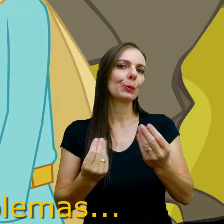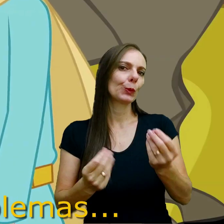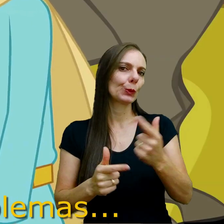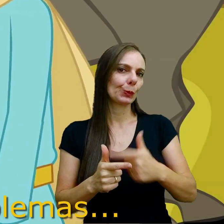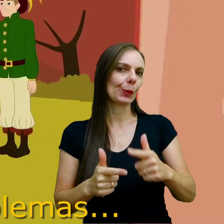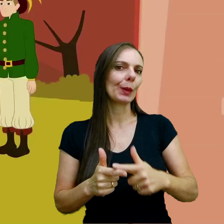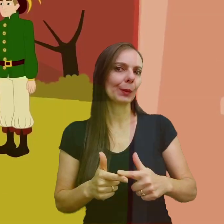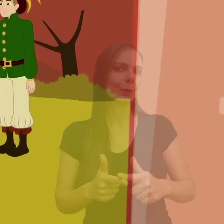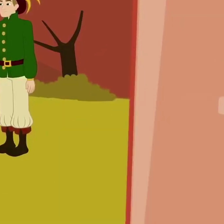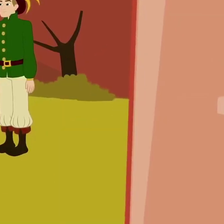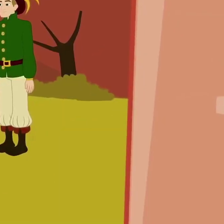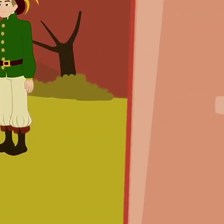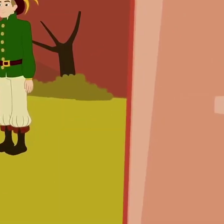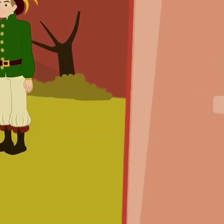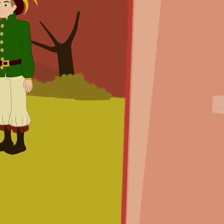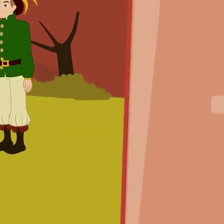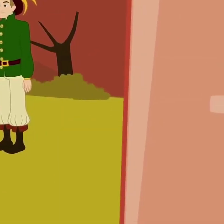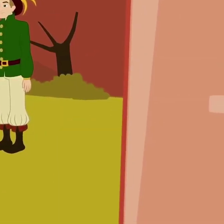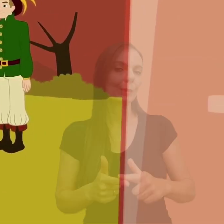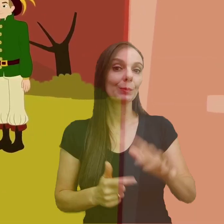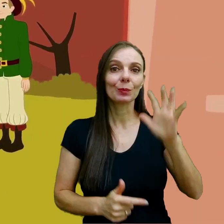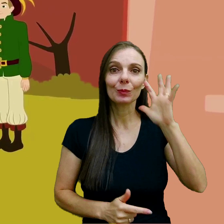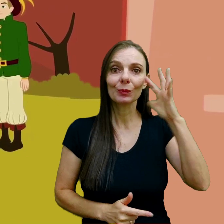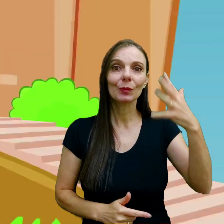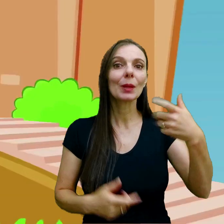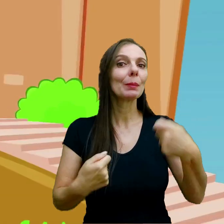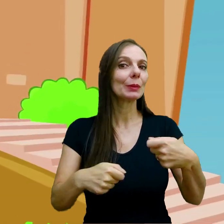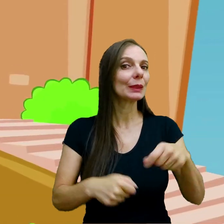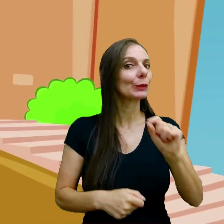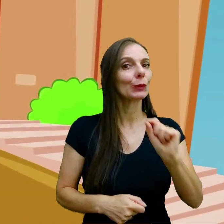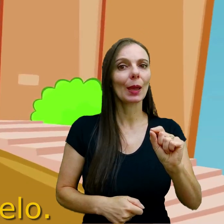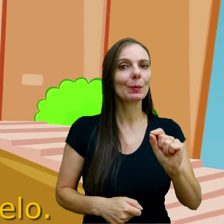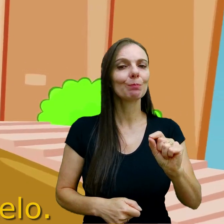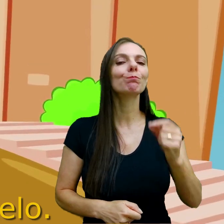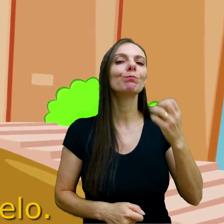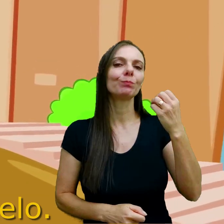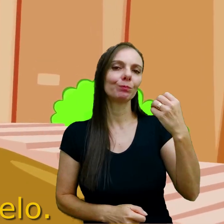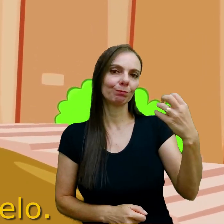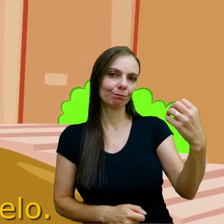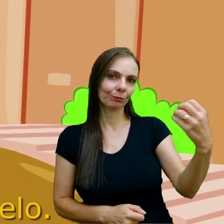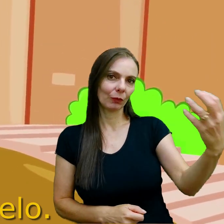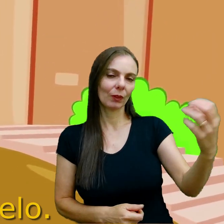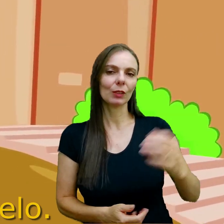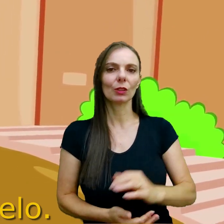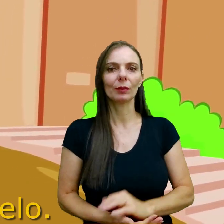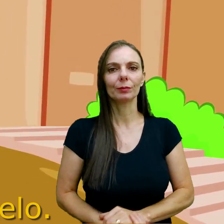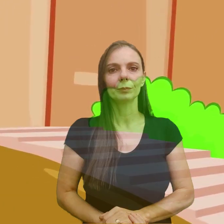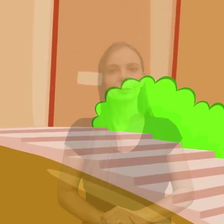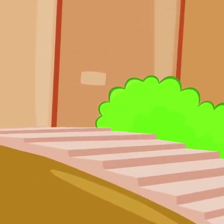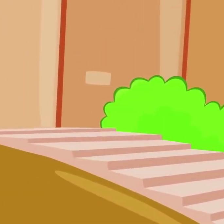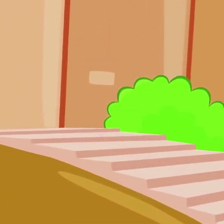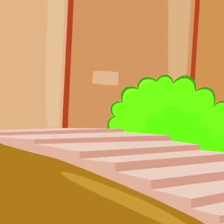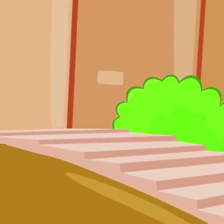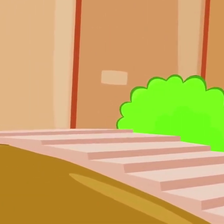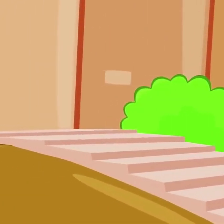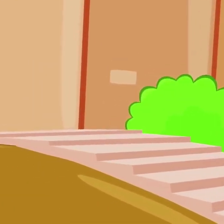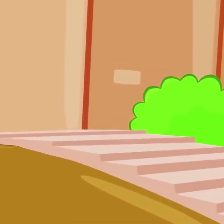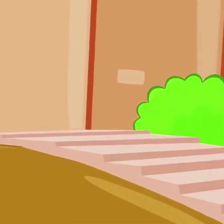enfrentou sérios problemas. E para resolvê-los, o rei teve que sair do castelo.